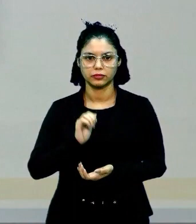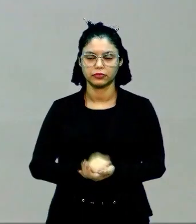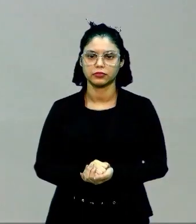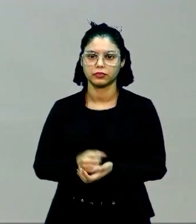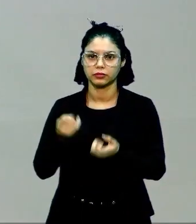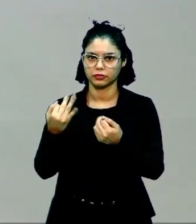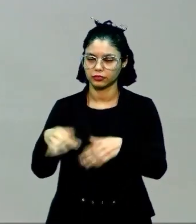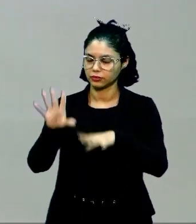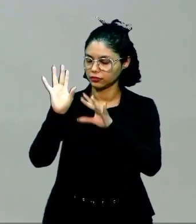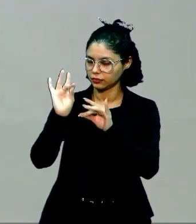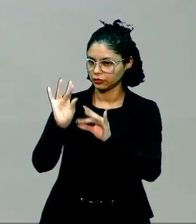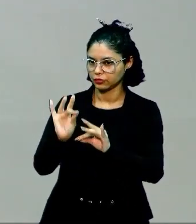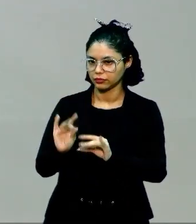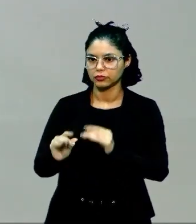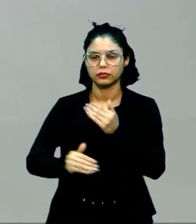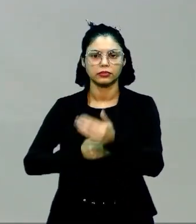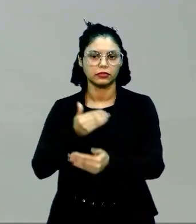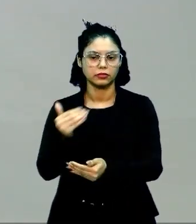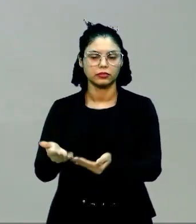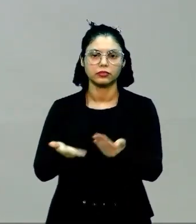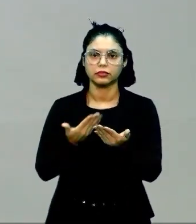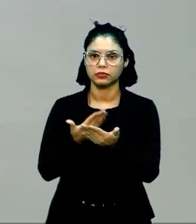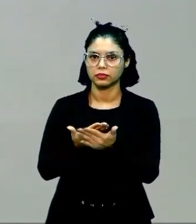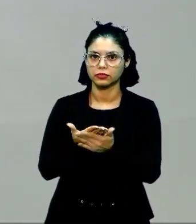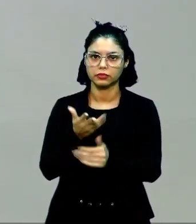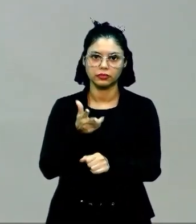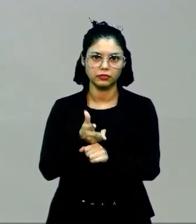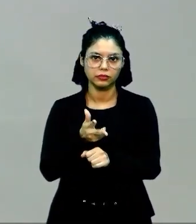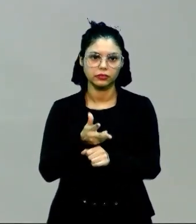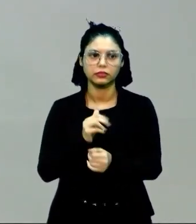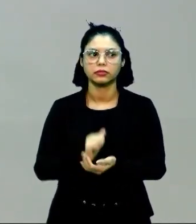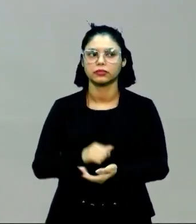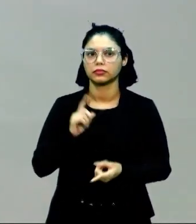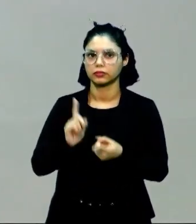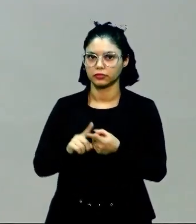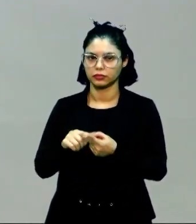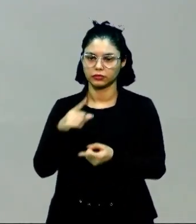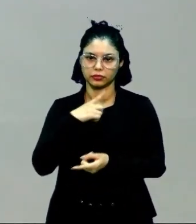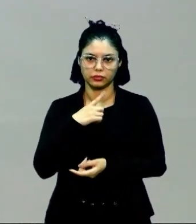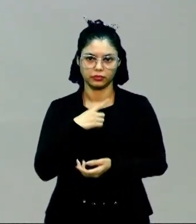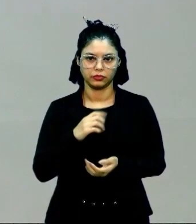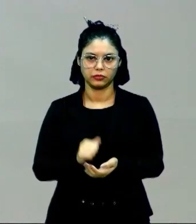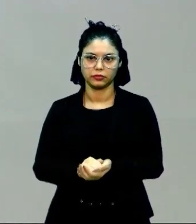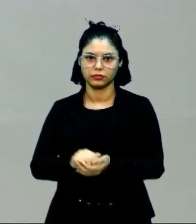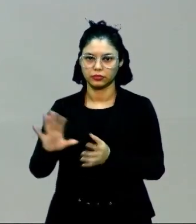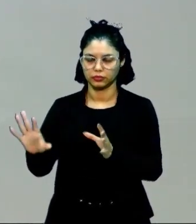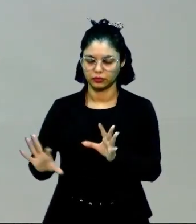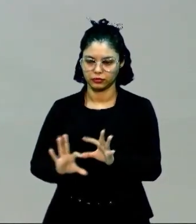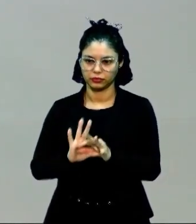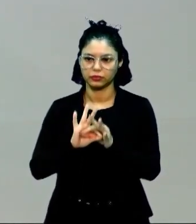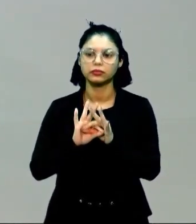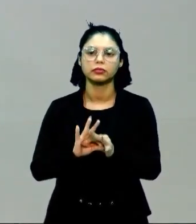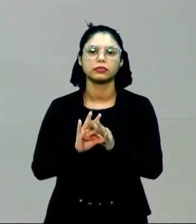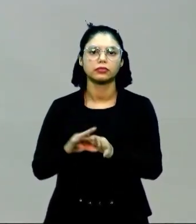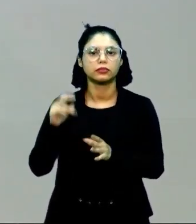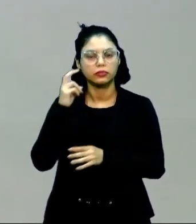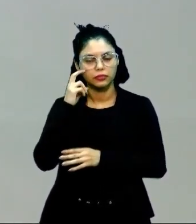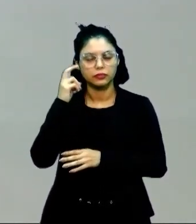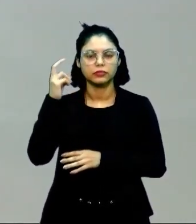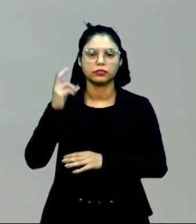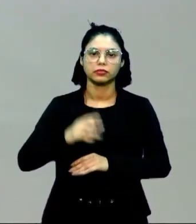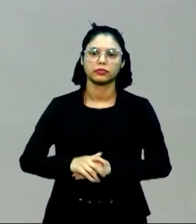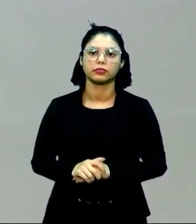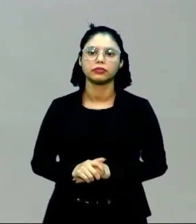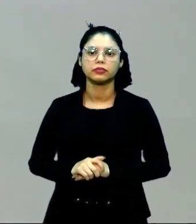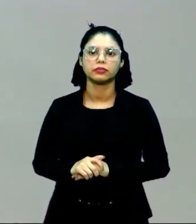serão destacadas no decorrer desta videoaula, porque elas têm sintonia com a questão da cultura,